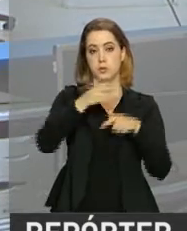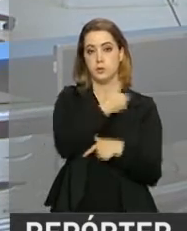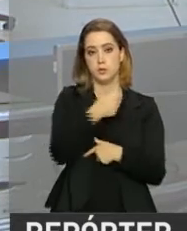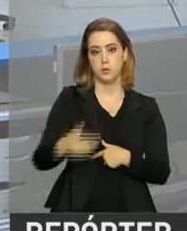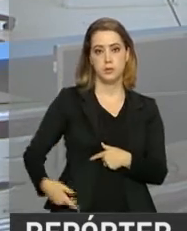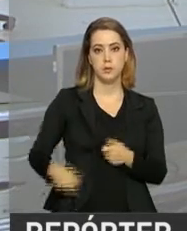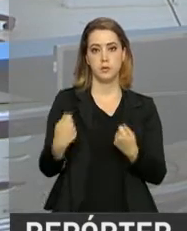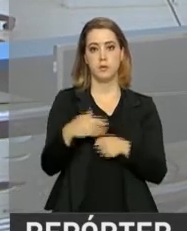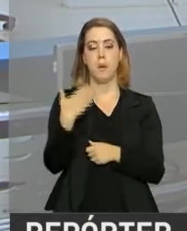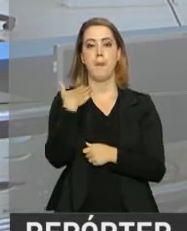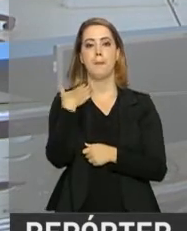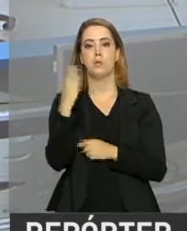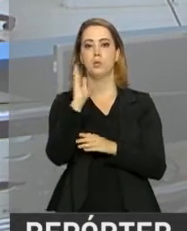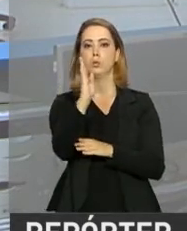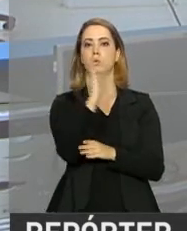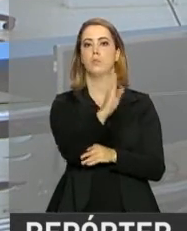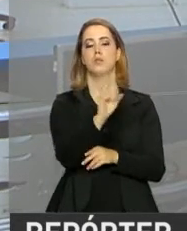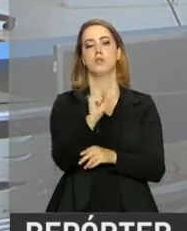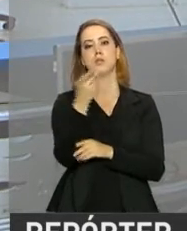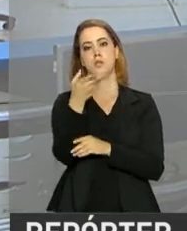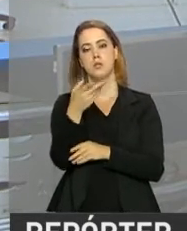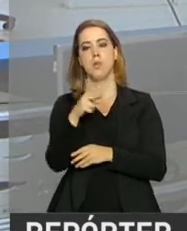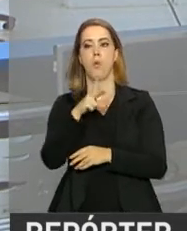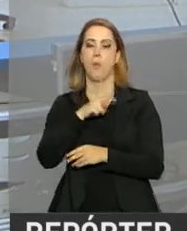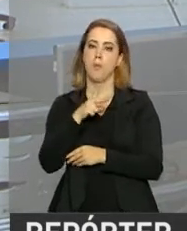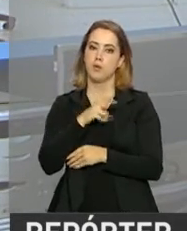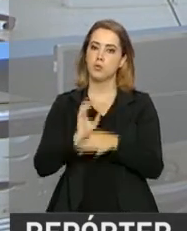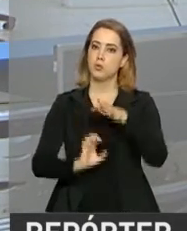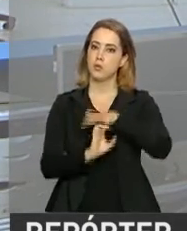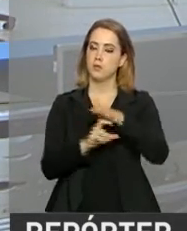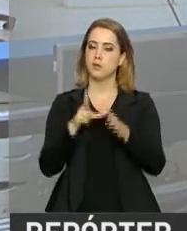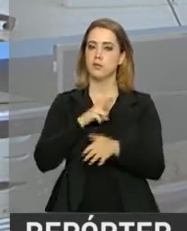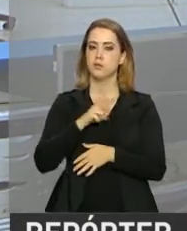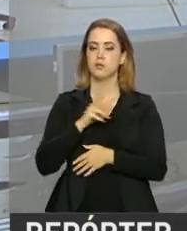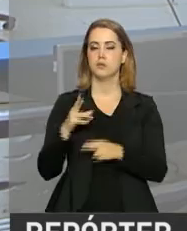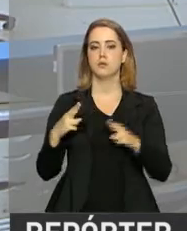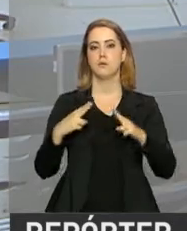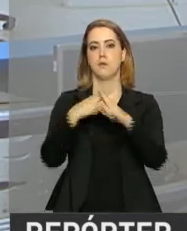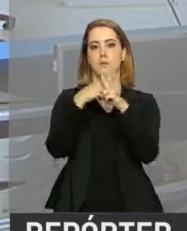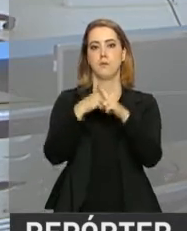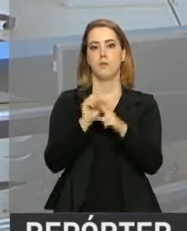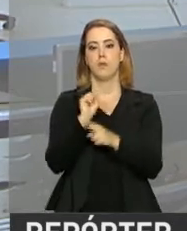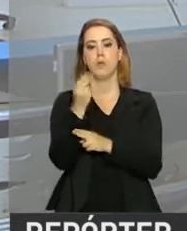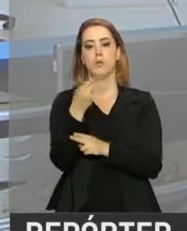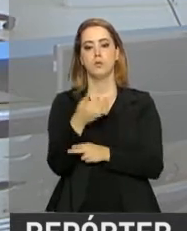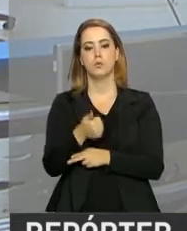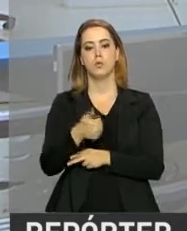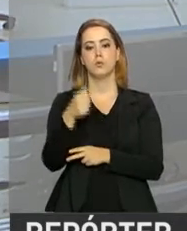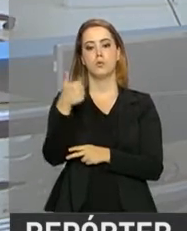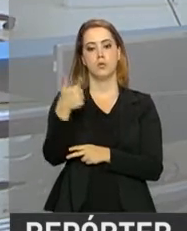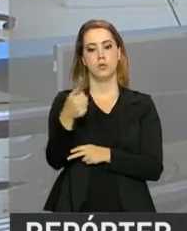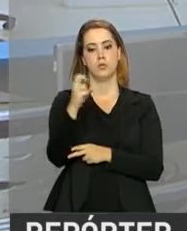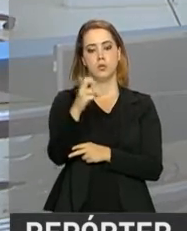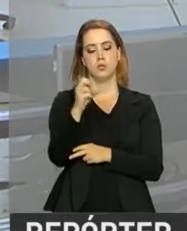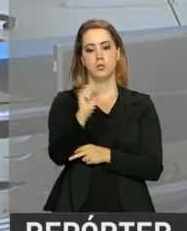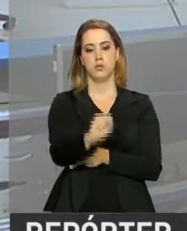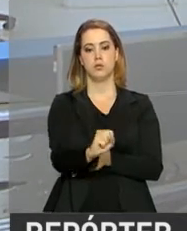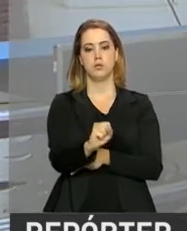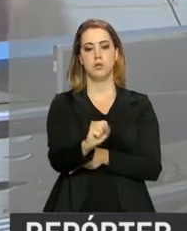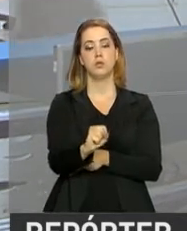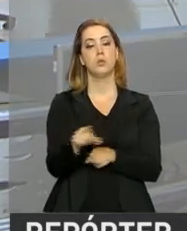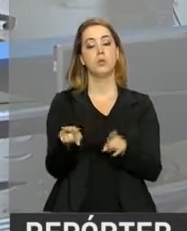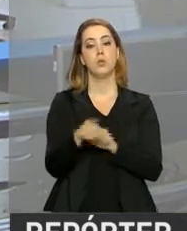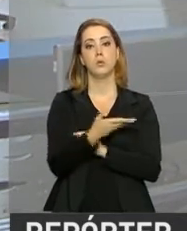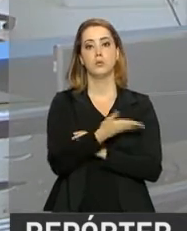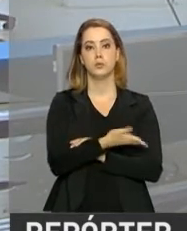brasil e os da iniciativa privada na caixa econômica federal outras informações pelo número 158 do alô trabalho do ministério do trabalho